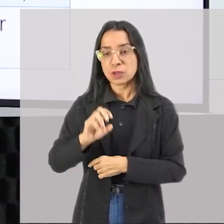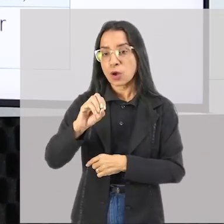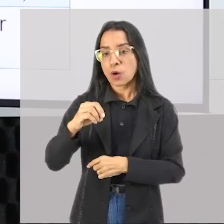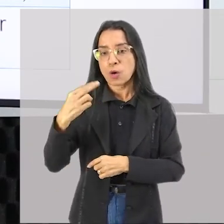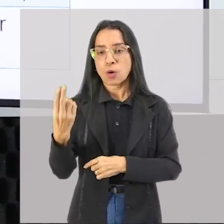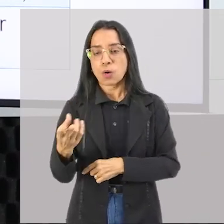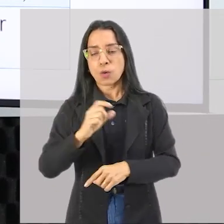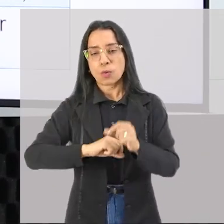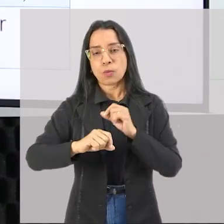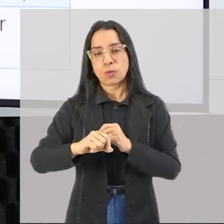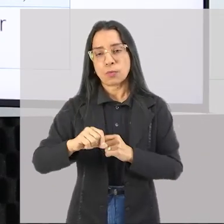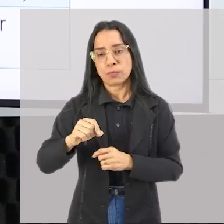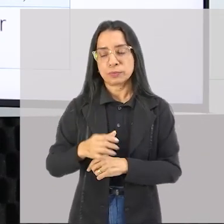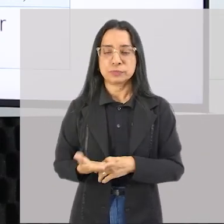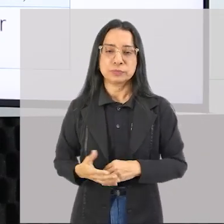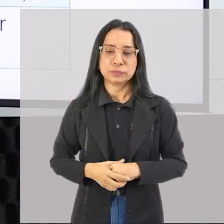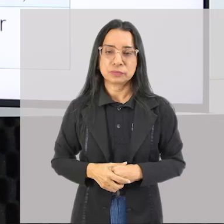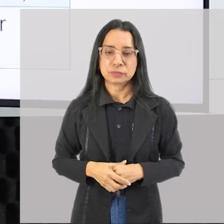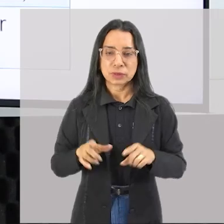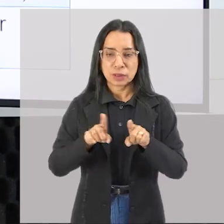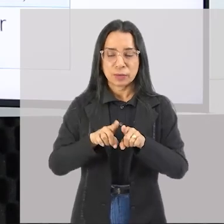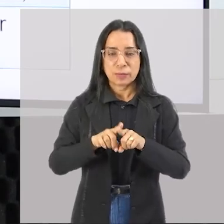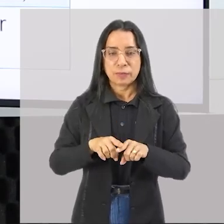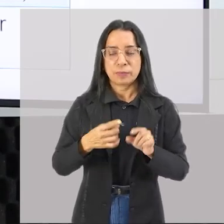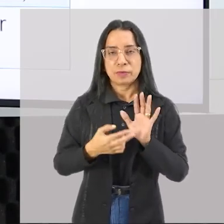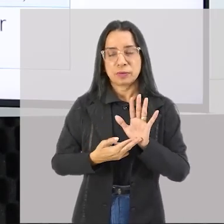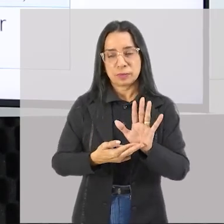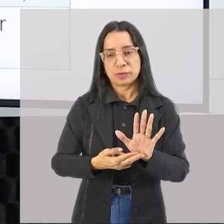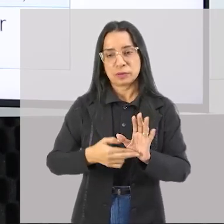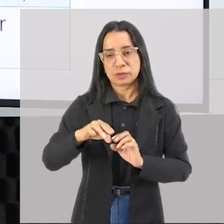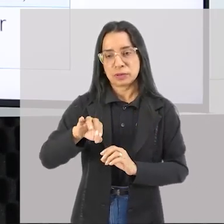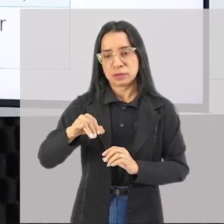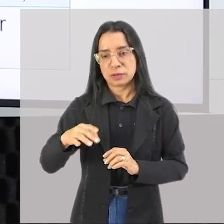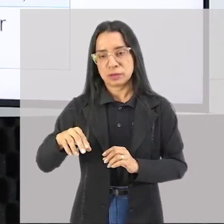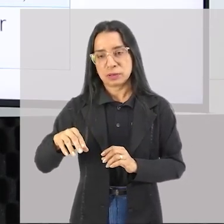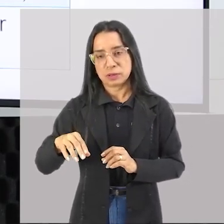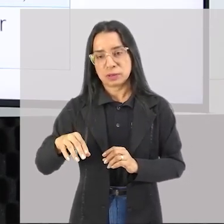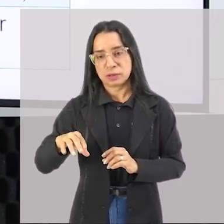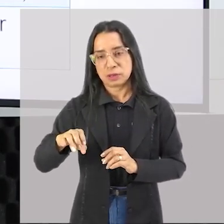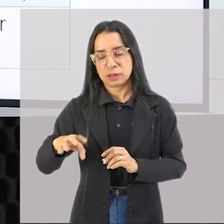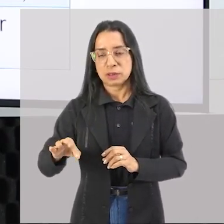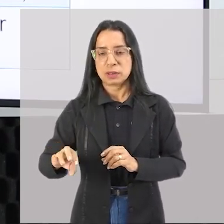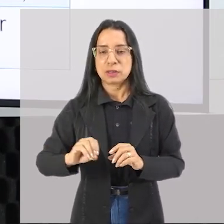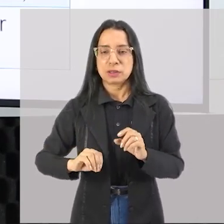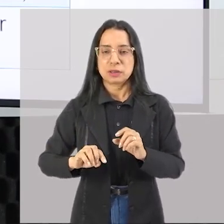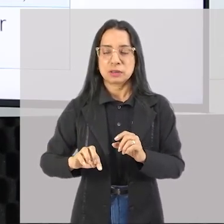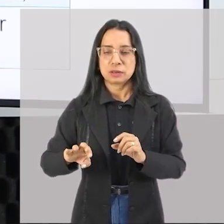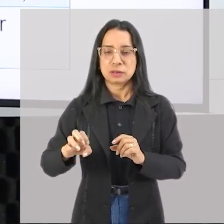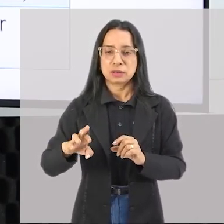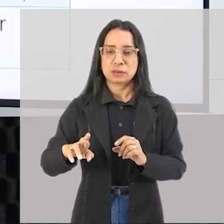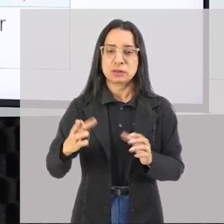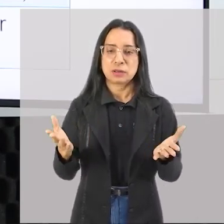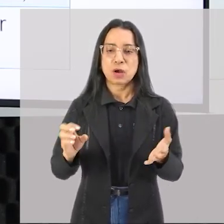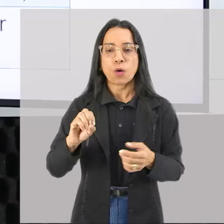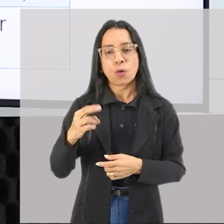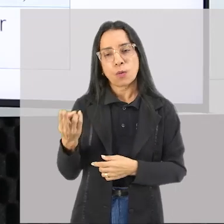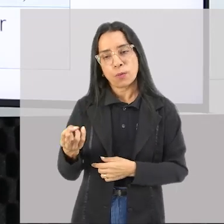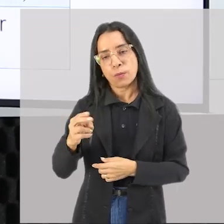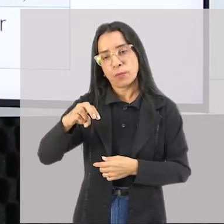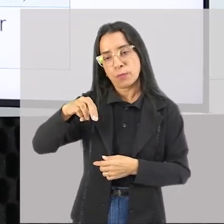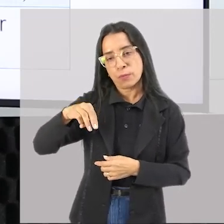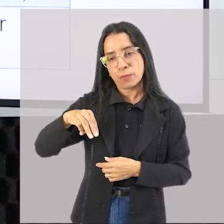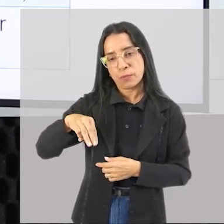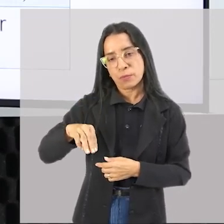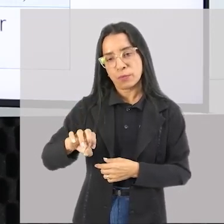ou. Esse ou também pode ser representado por either, que é ou eu posso ter neither.